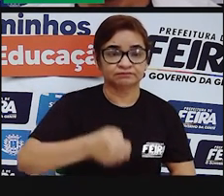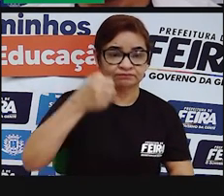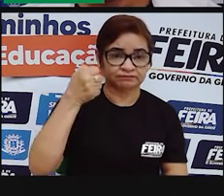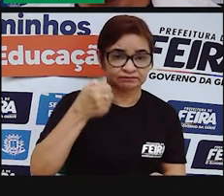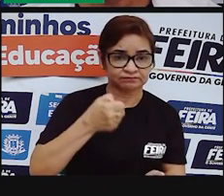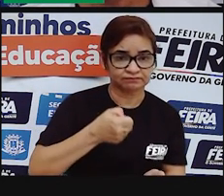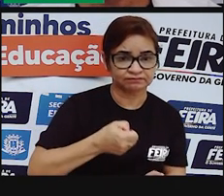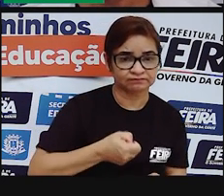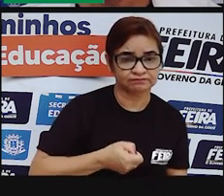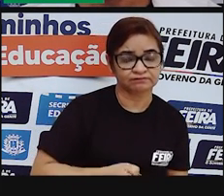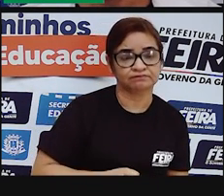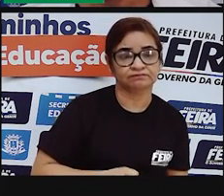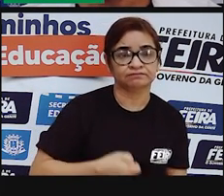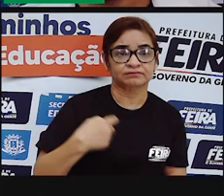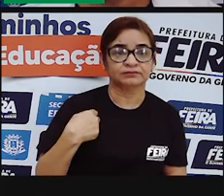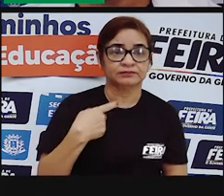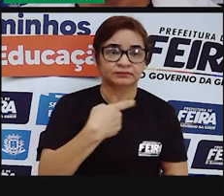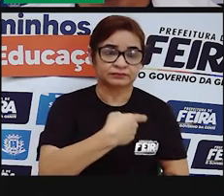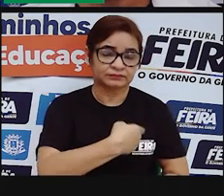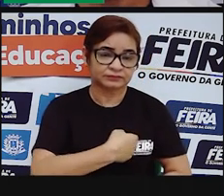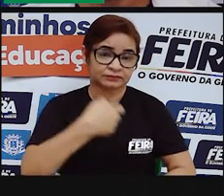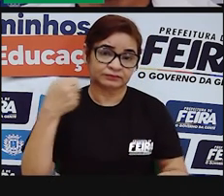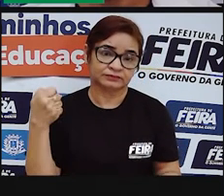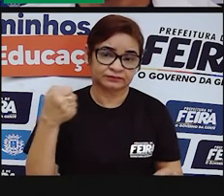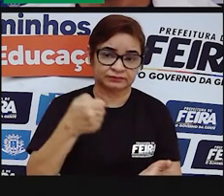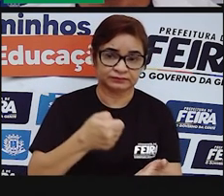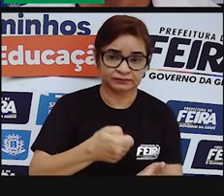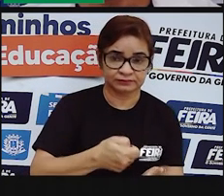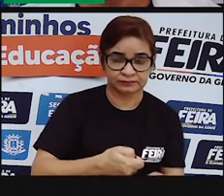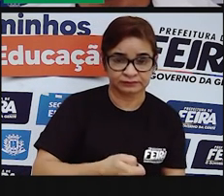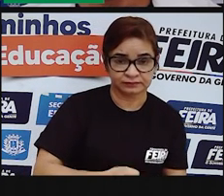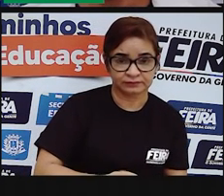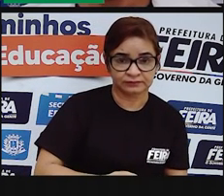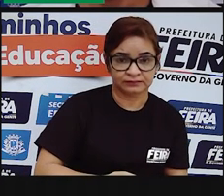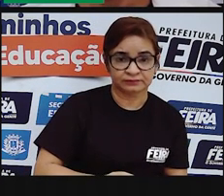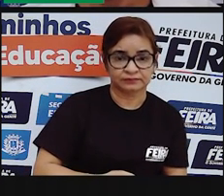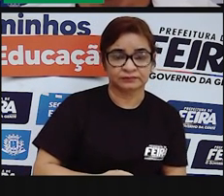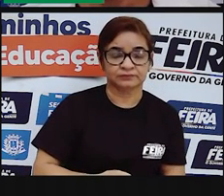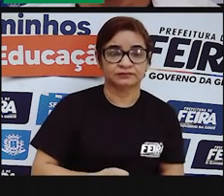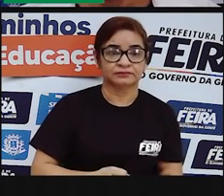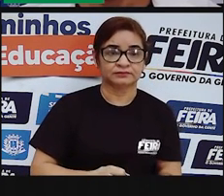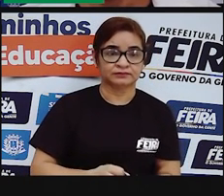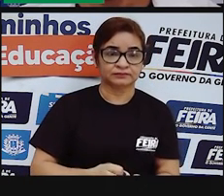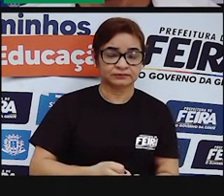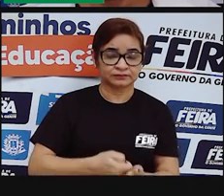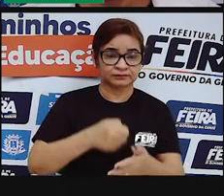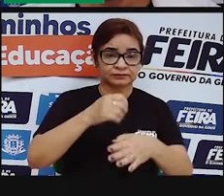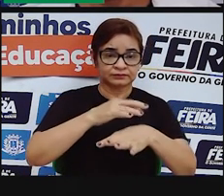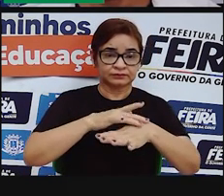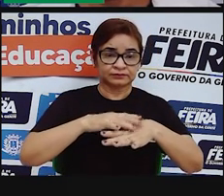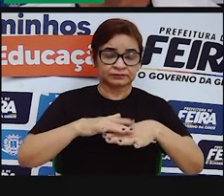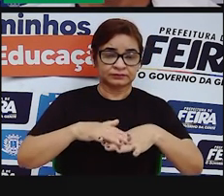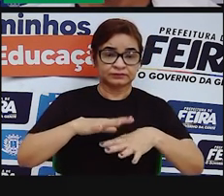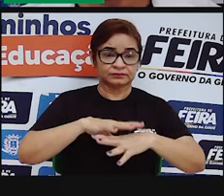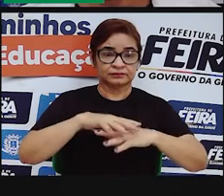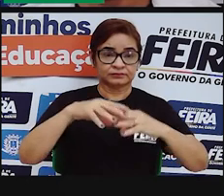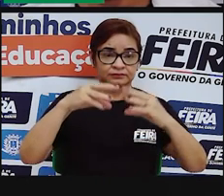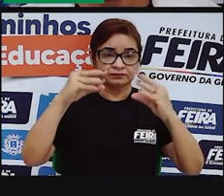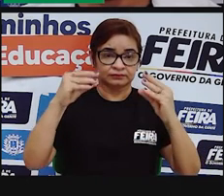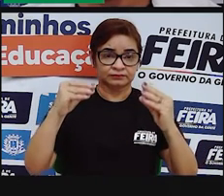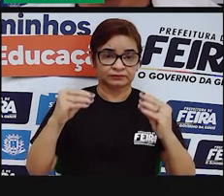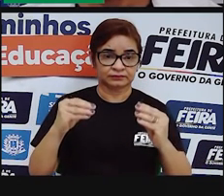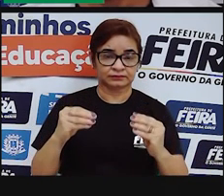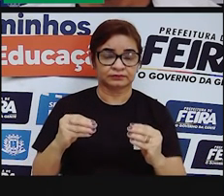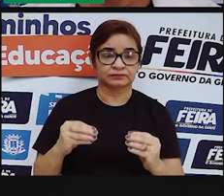cientistas afirmamos, nós afirmamos, ele está se incluindo. Então, essa é uma figura de linguagem que dá um